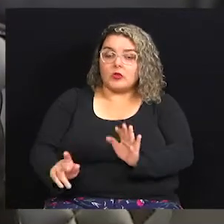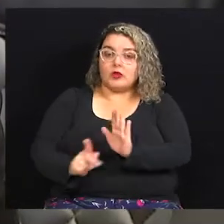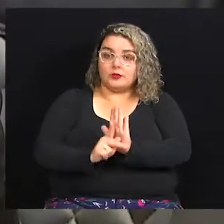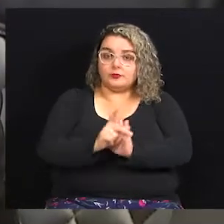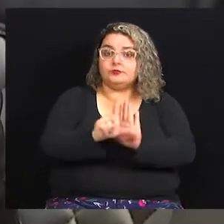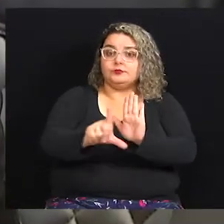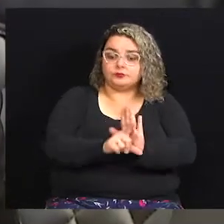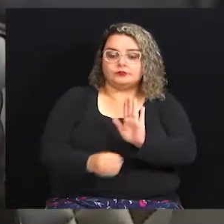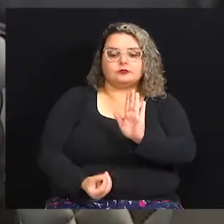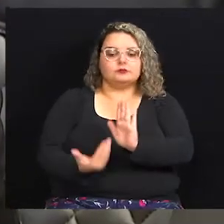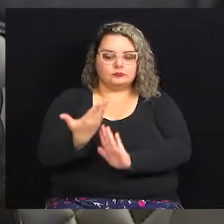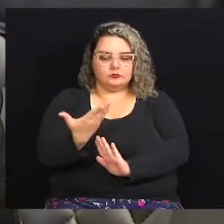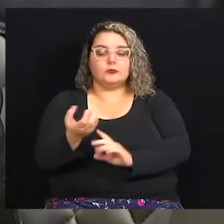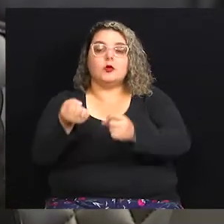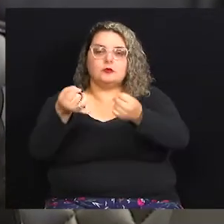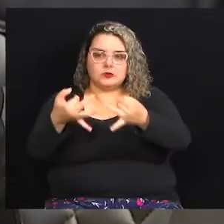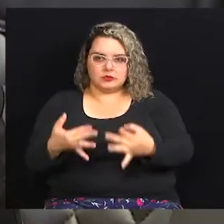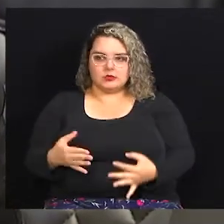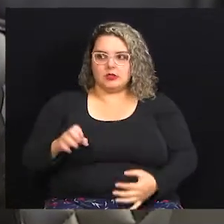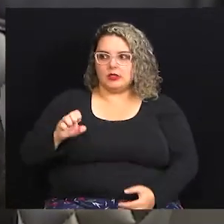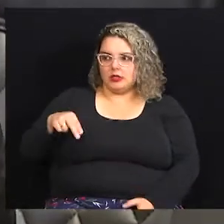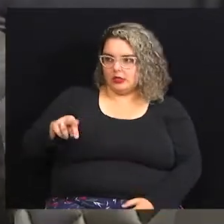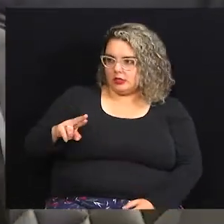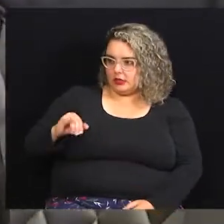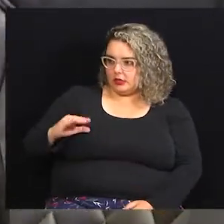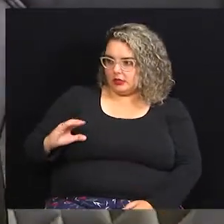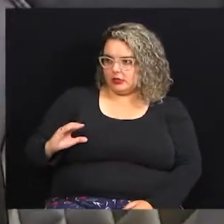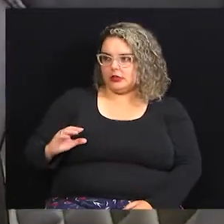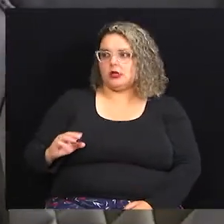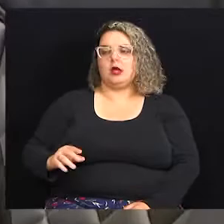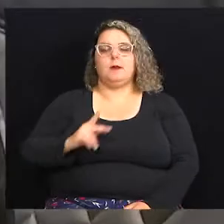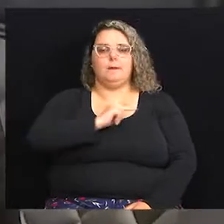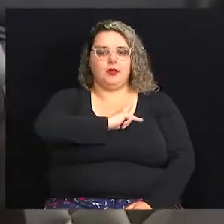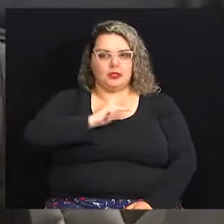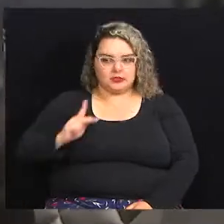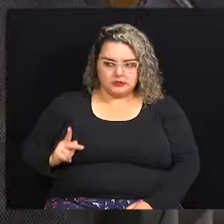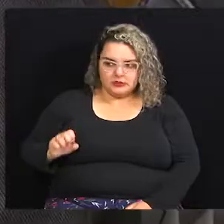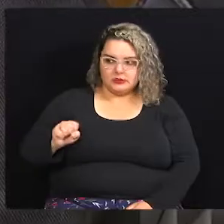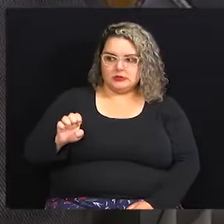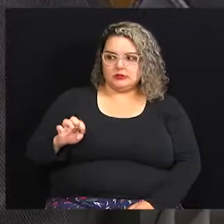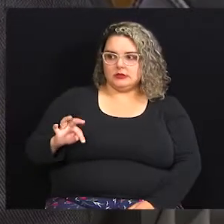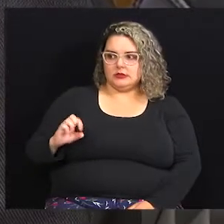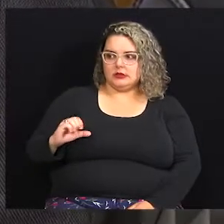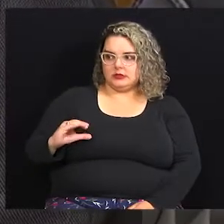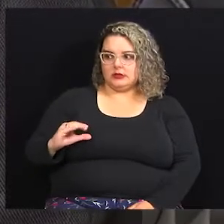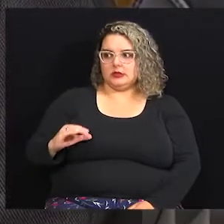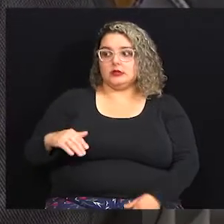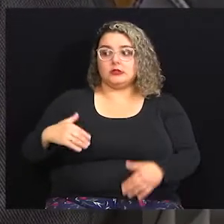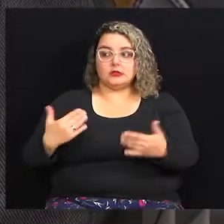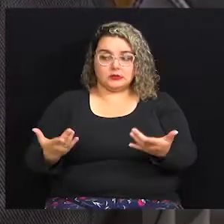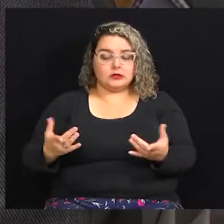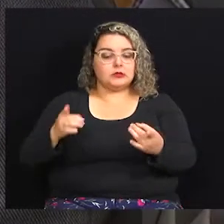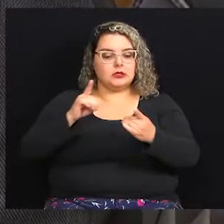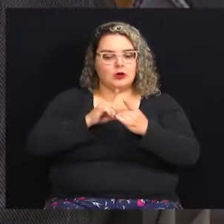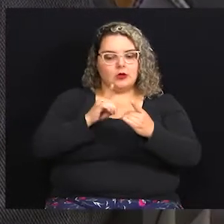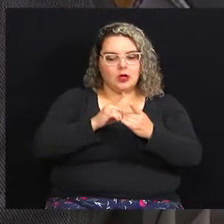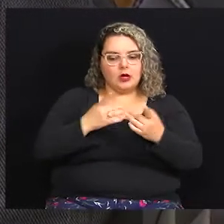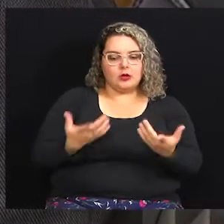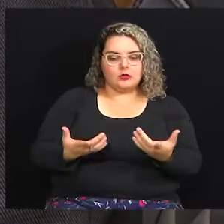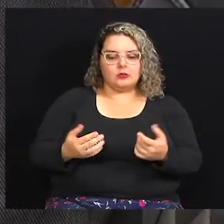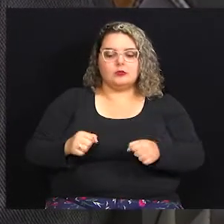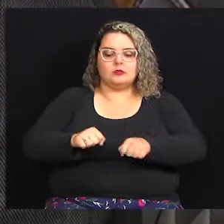lei será elaborado como explicou Henrique Lorena presidente da CETEC então a consulta